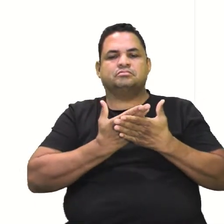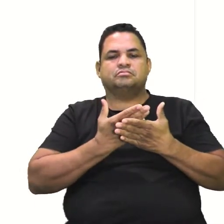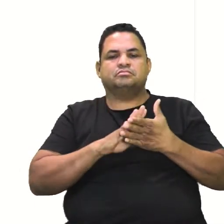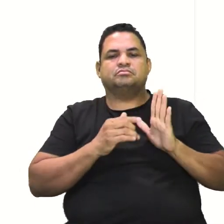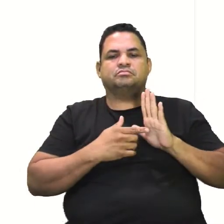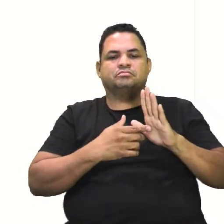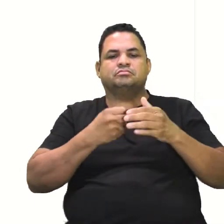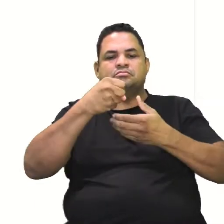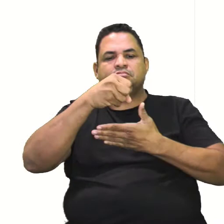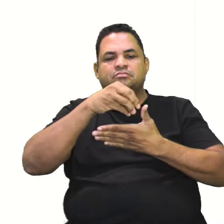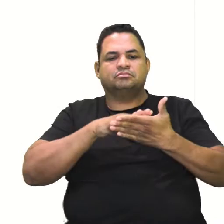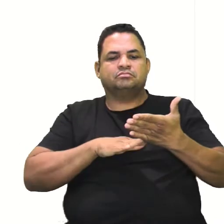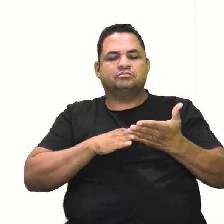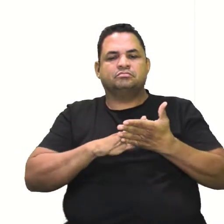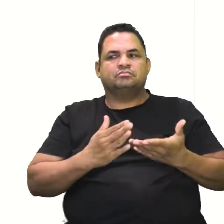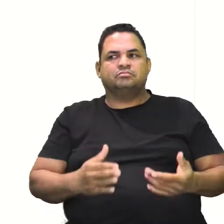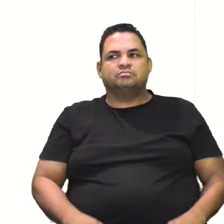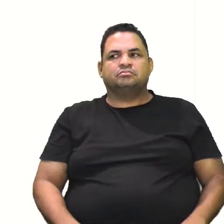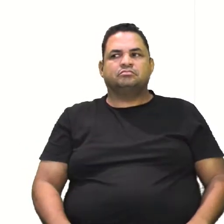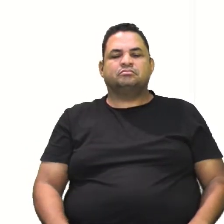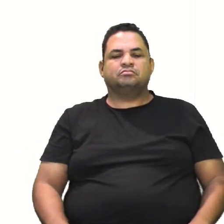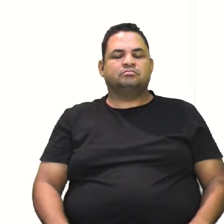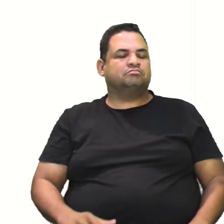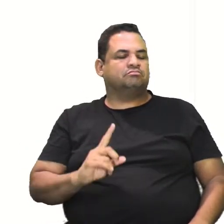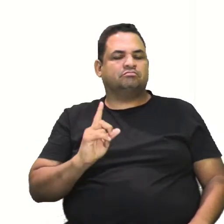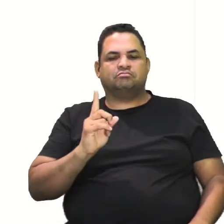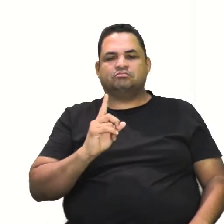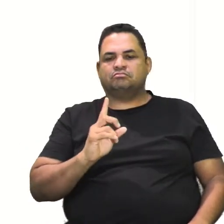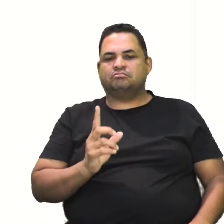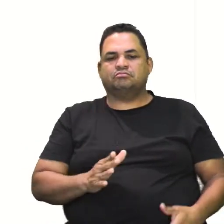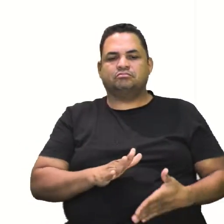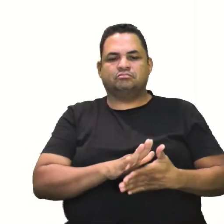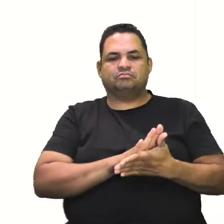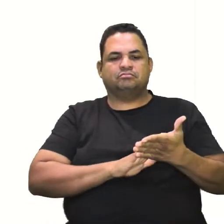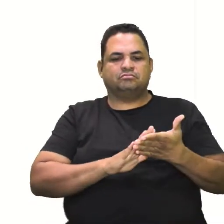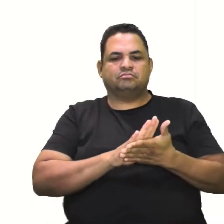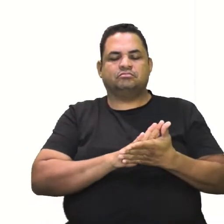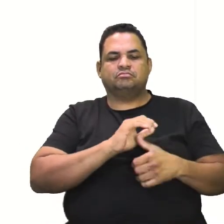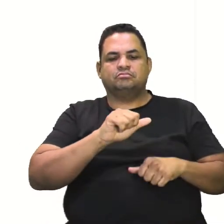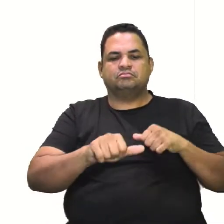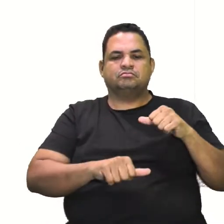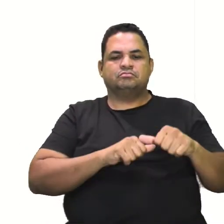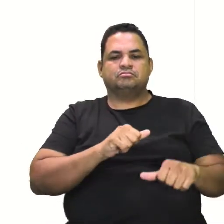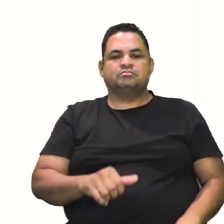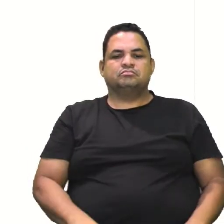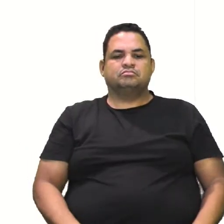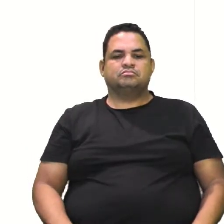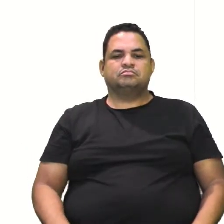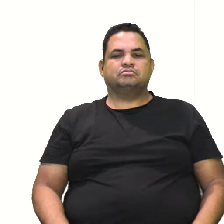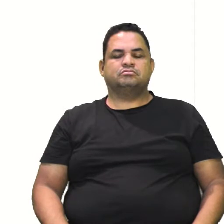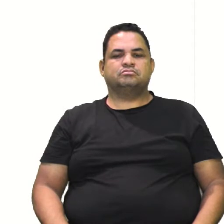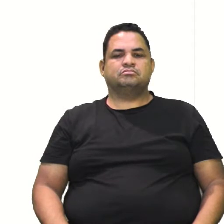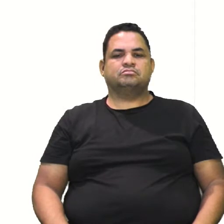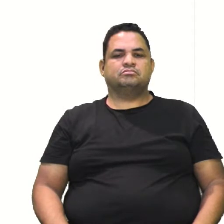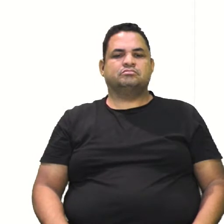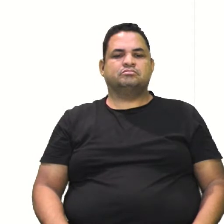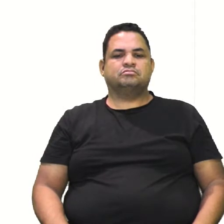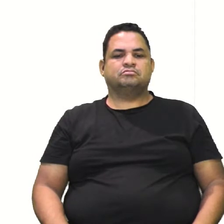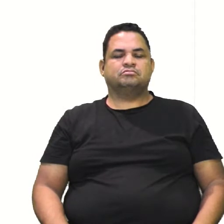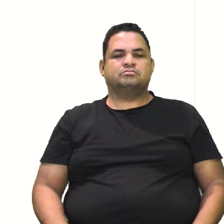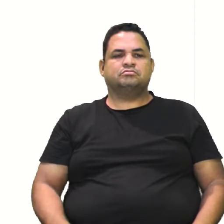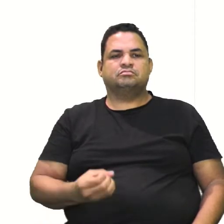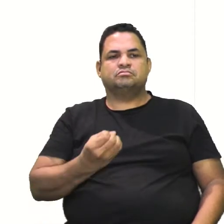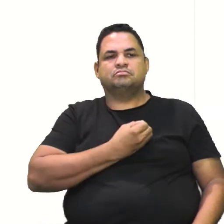as atividades de sala no mesmo ritmo, sem mudar nada. Tá bom? Vamos de questão